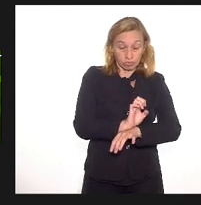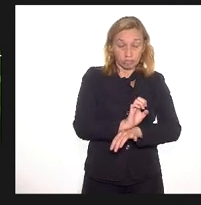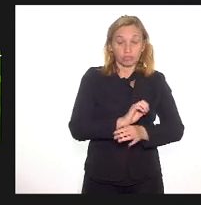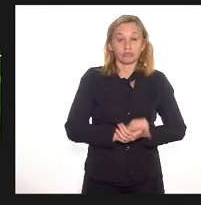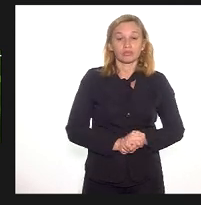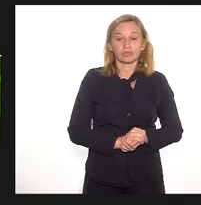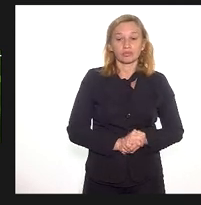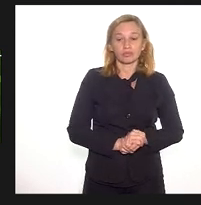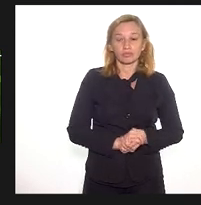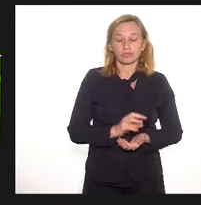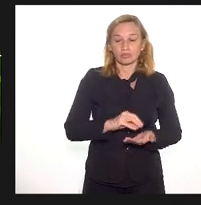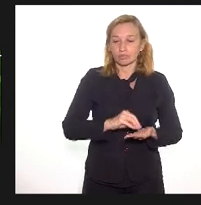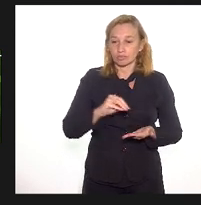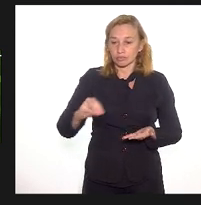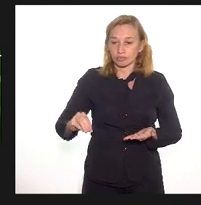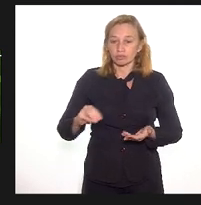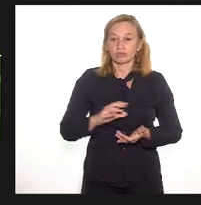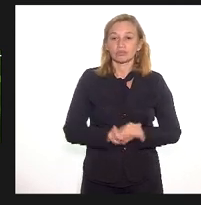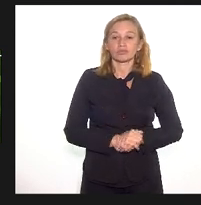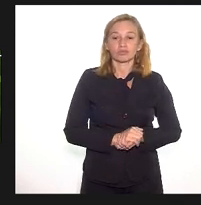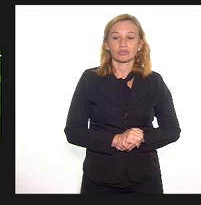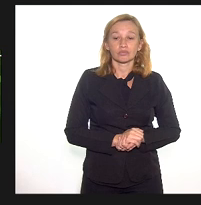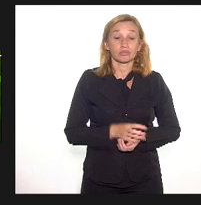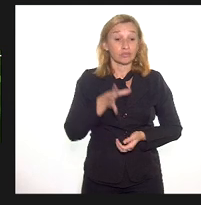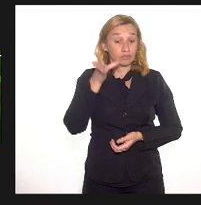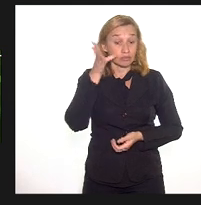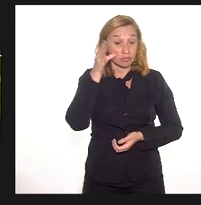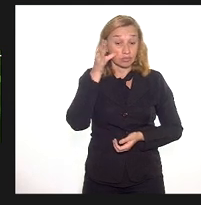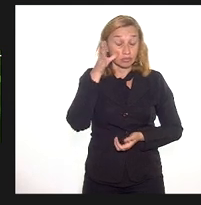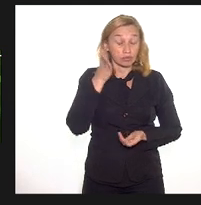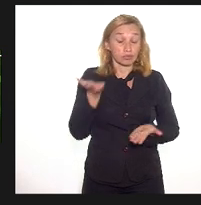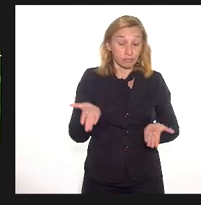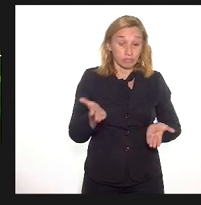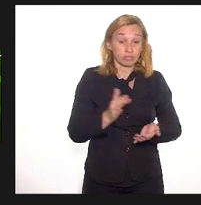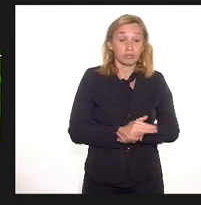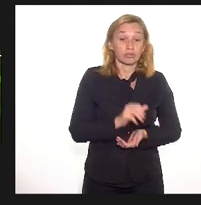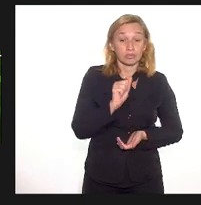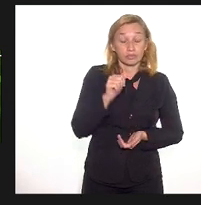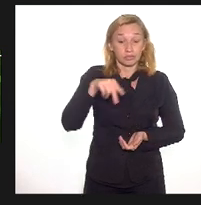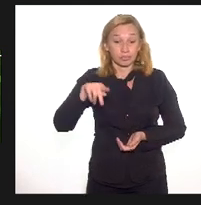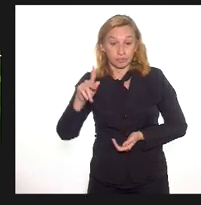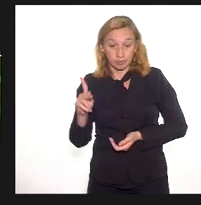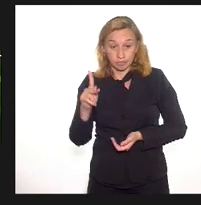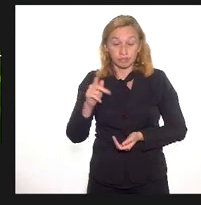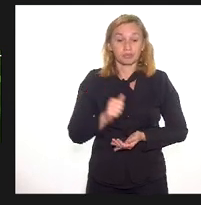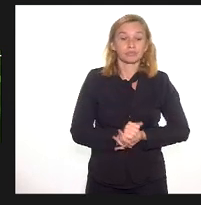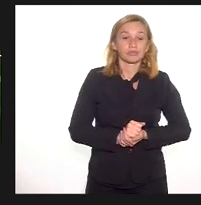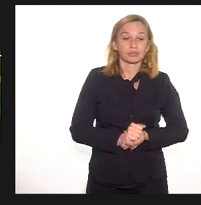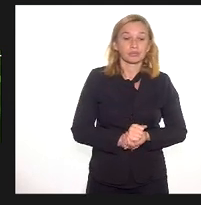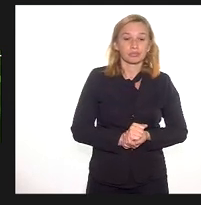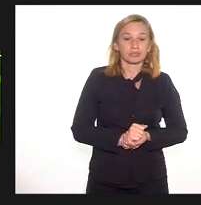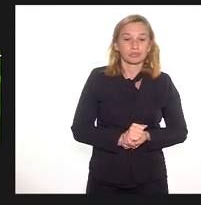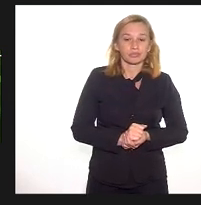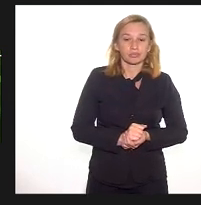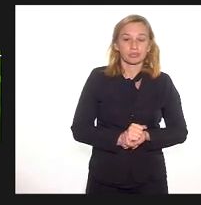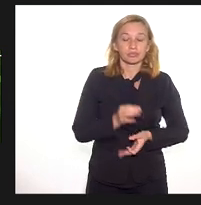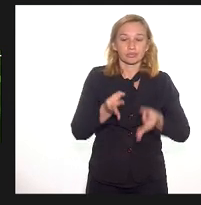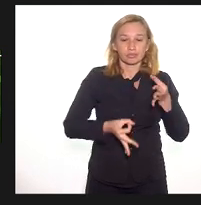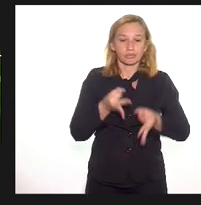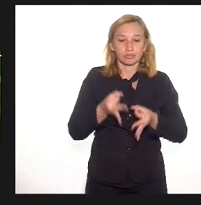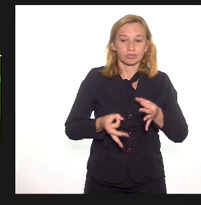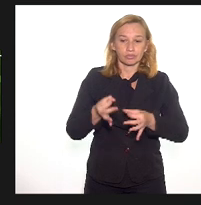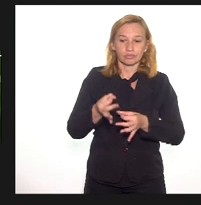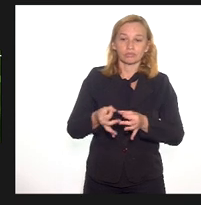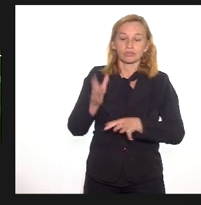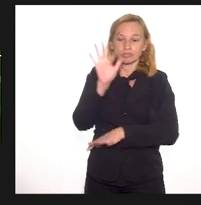foi deslocada em razão do interesse, até então, da ANP no feito, para a Justiça Federal,